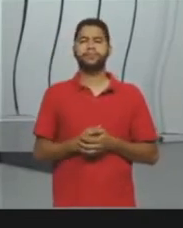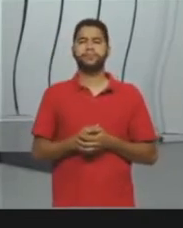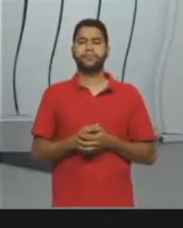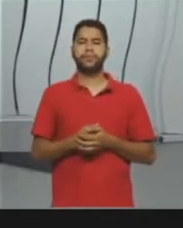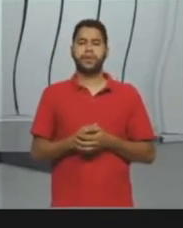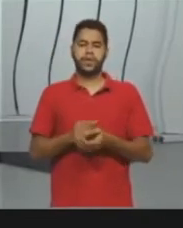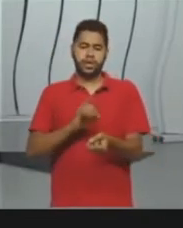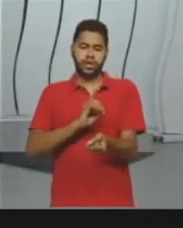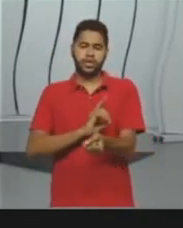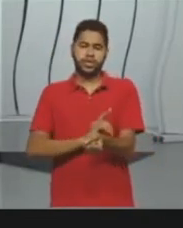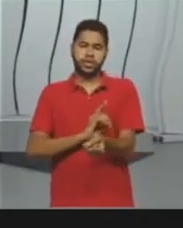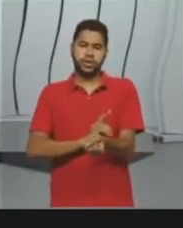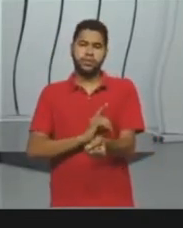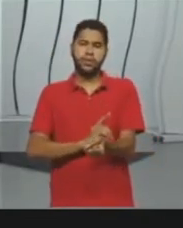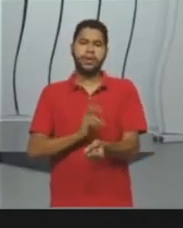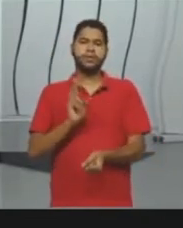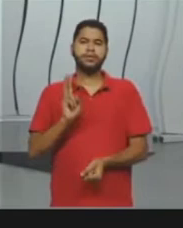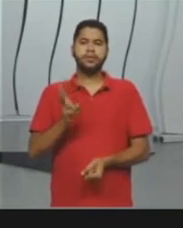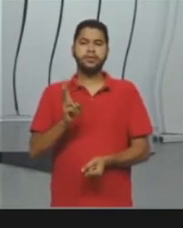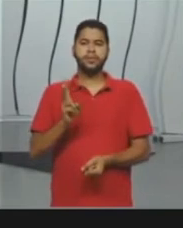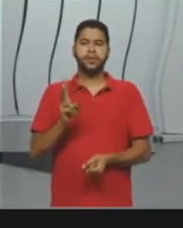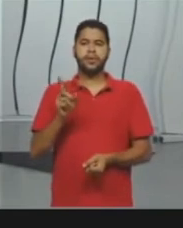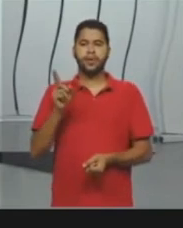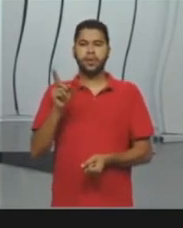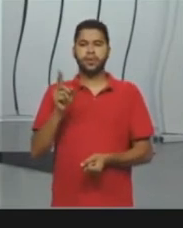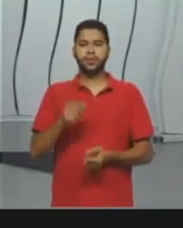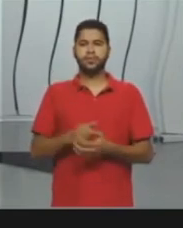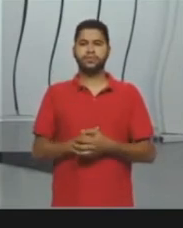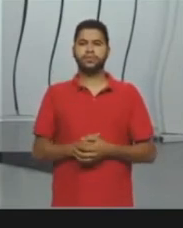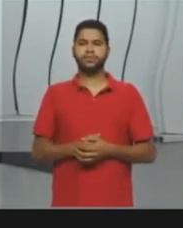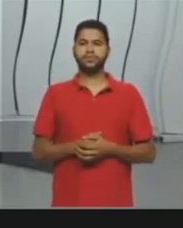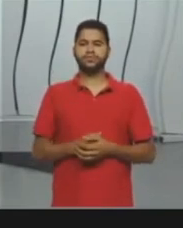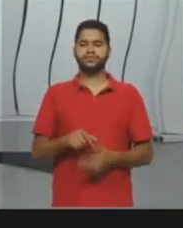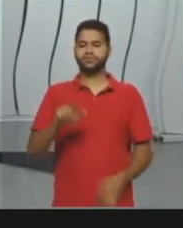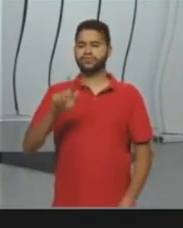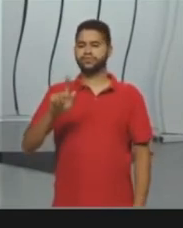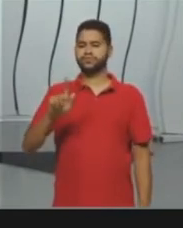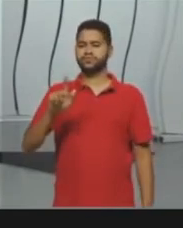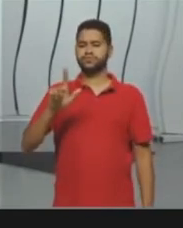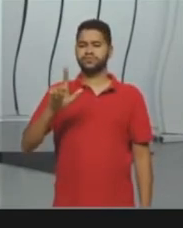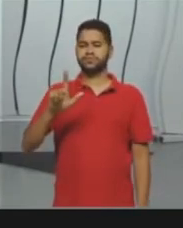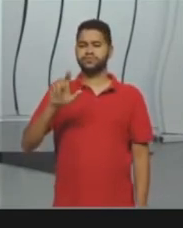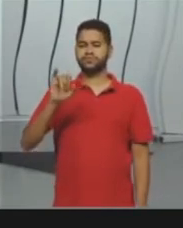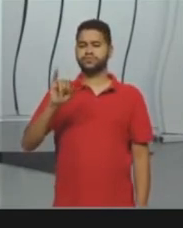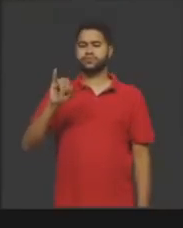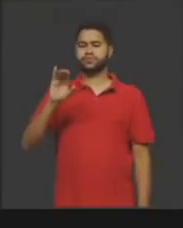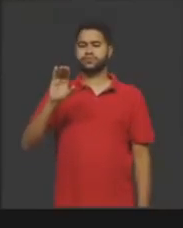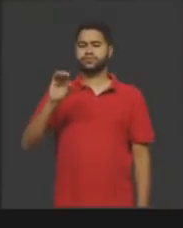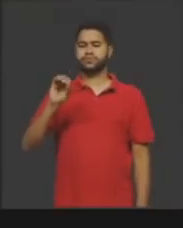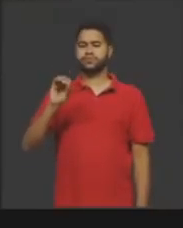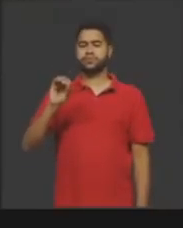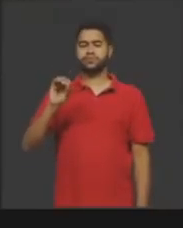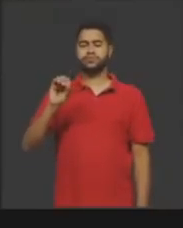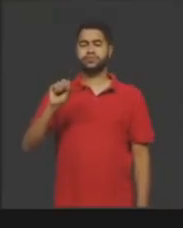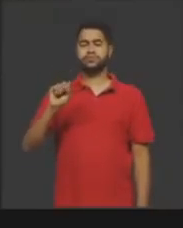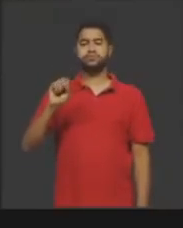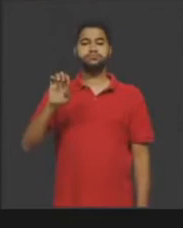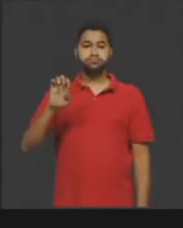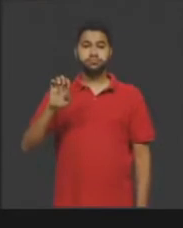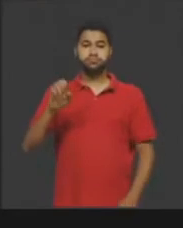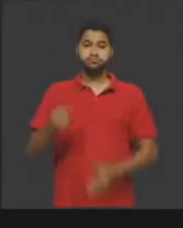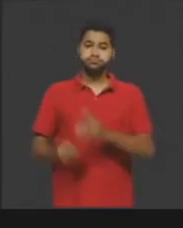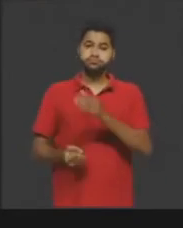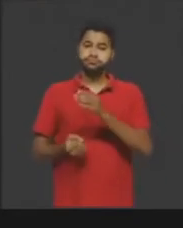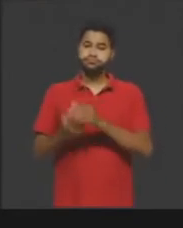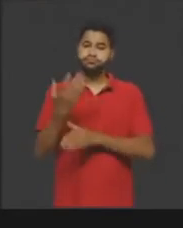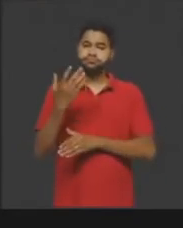diabetes, a gente sempre lembra dela, que é essa molécula aqui, ó, glicose. A planta produz glicose a